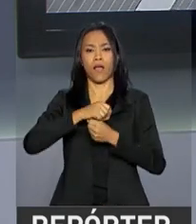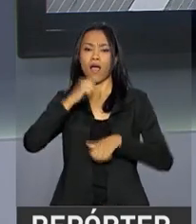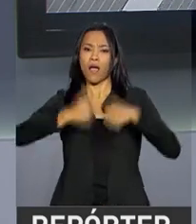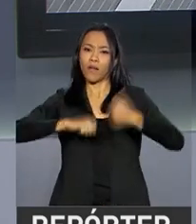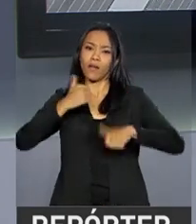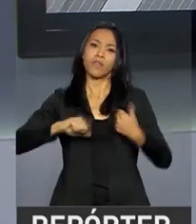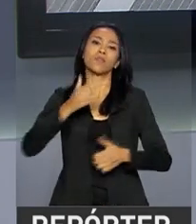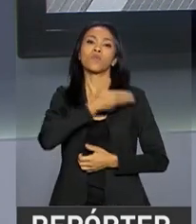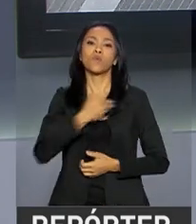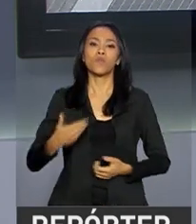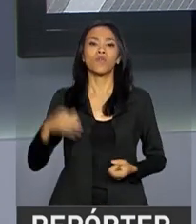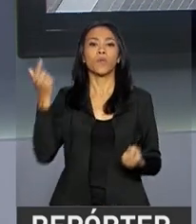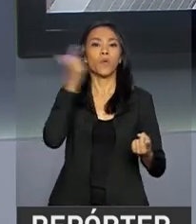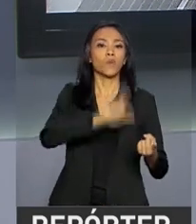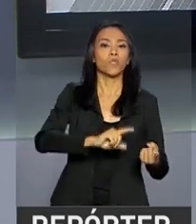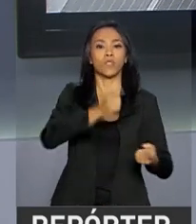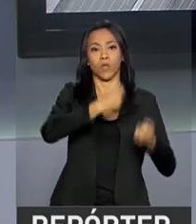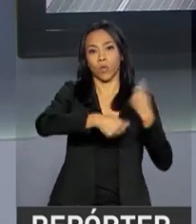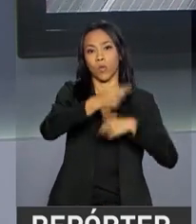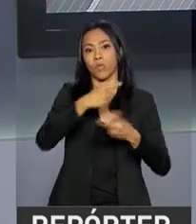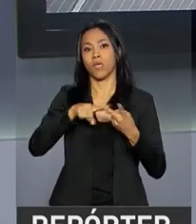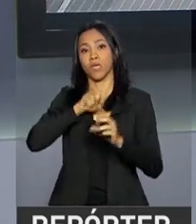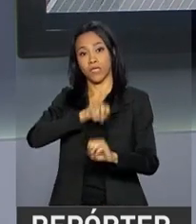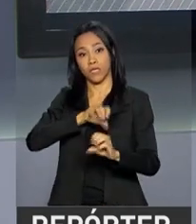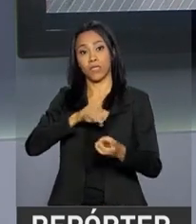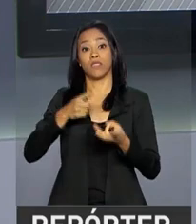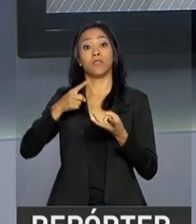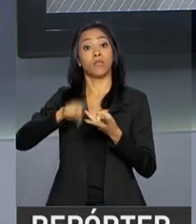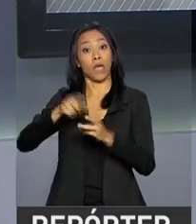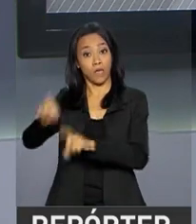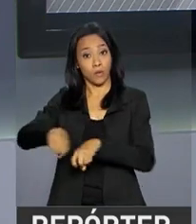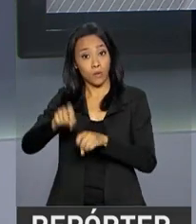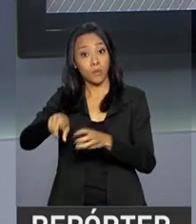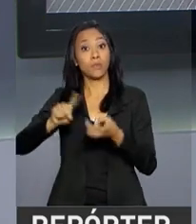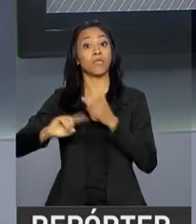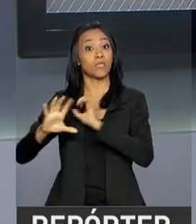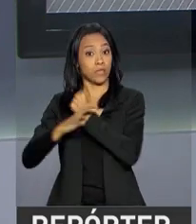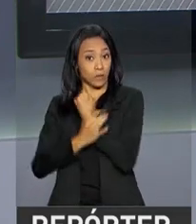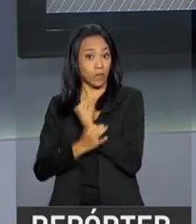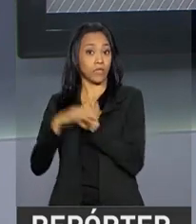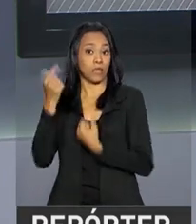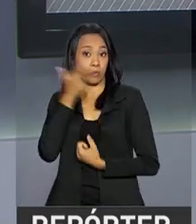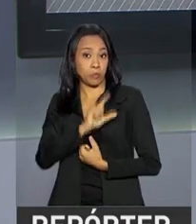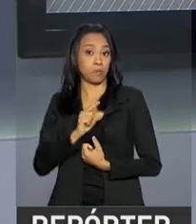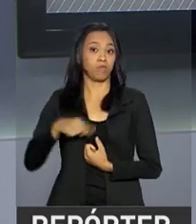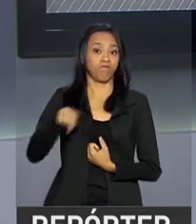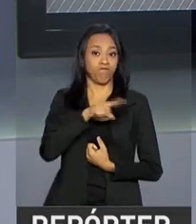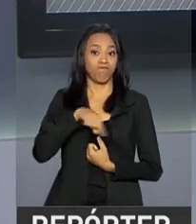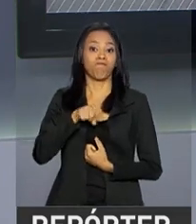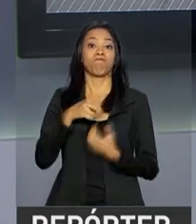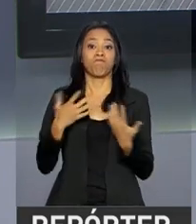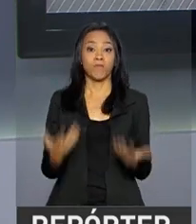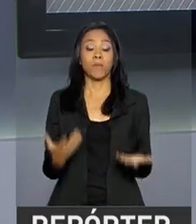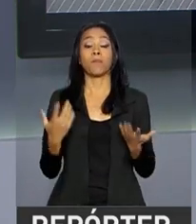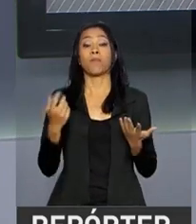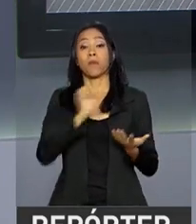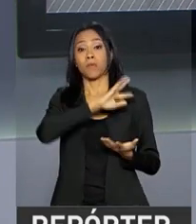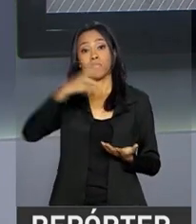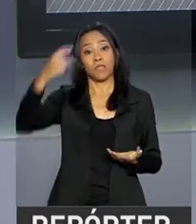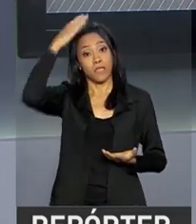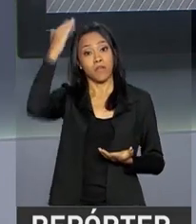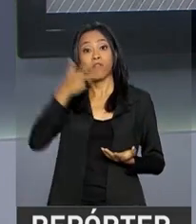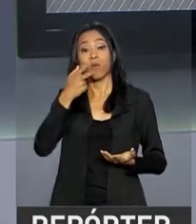na economia na educação na agricultura além da segurança pública temer ressaltou ainda que os investimentos em saúde